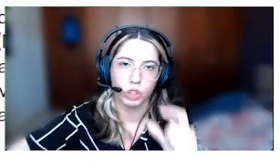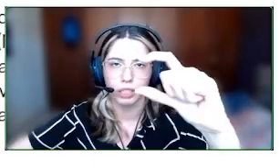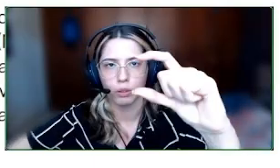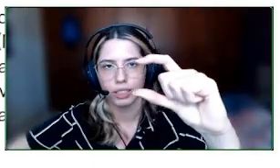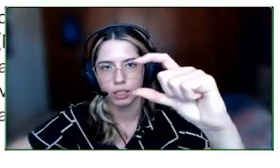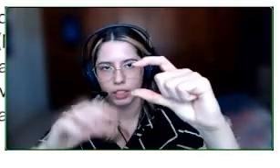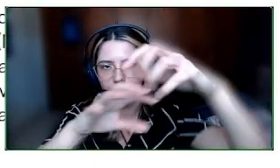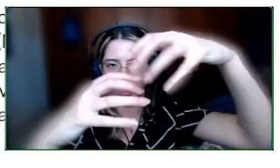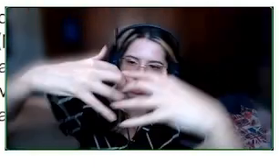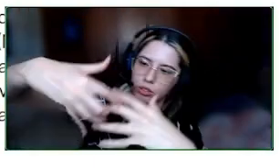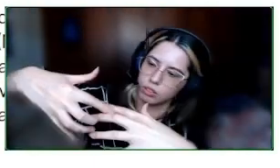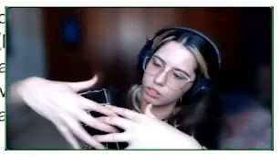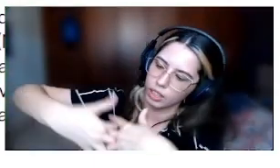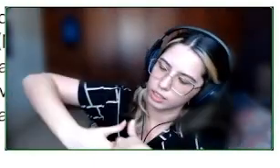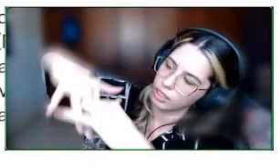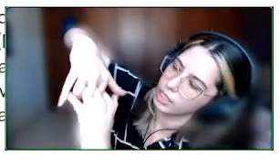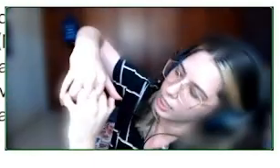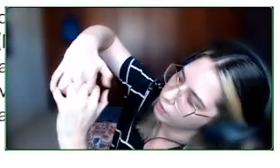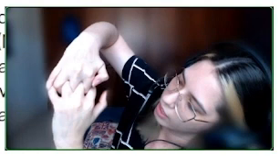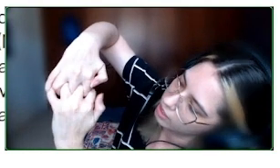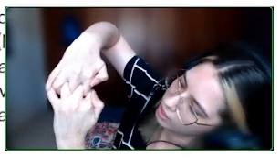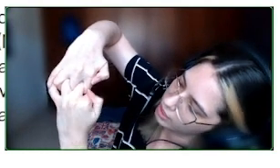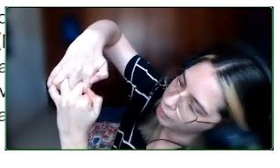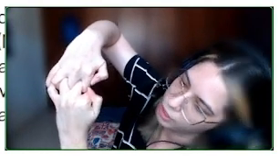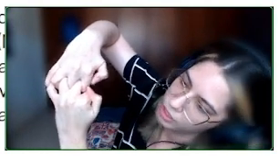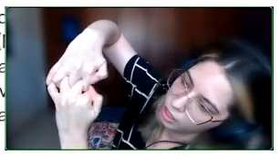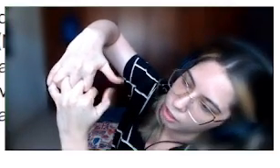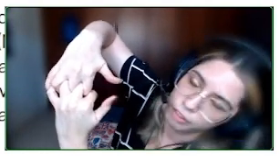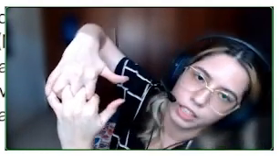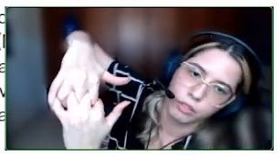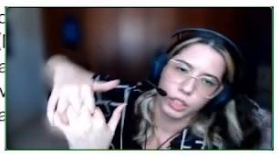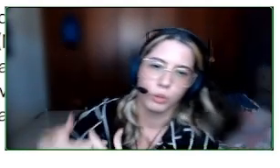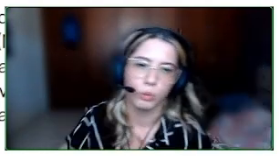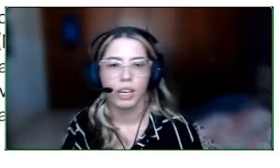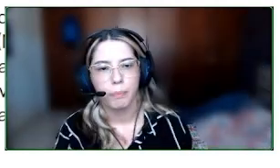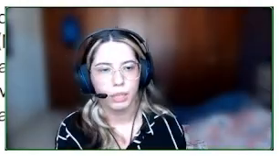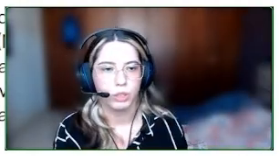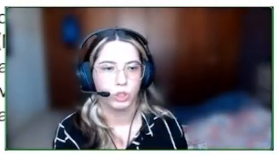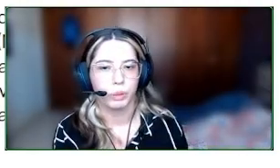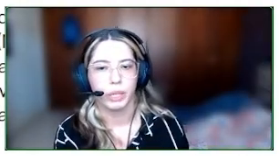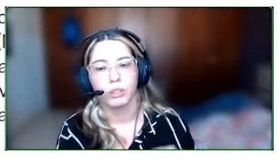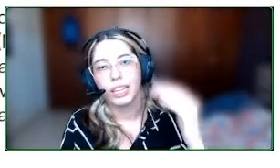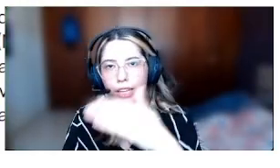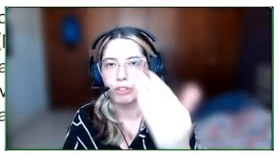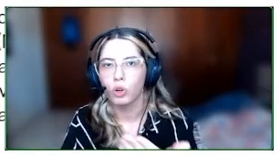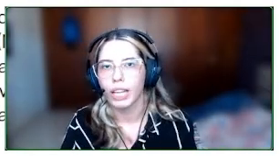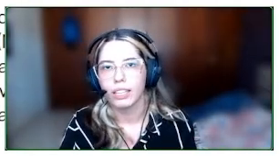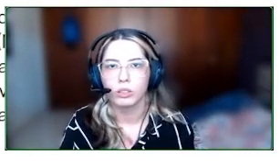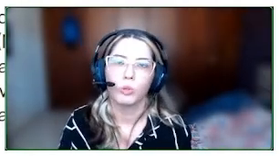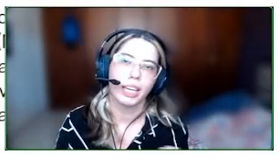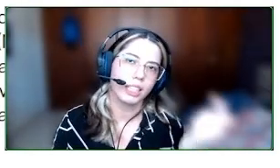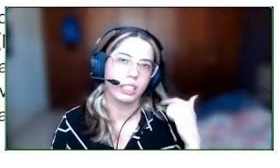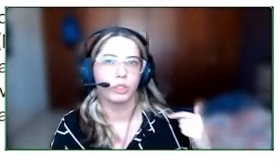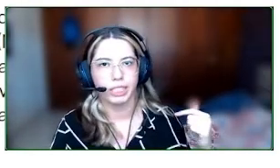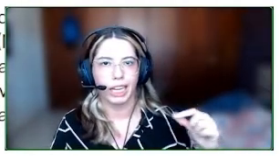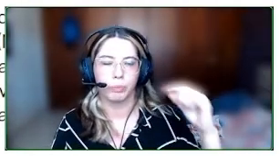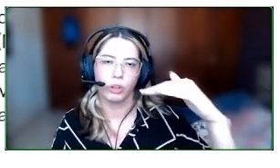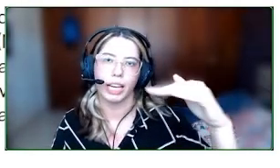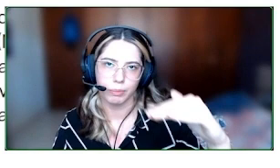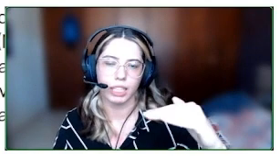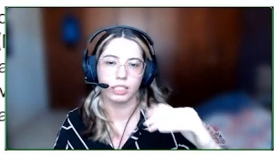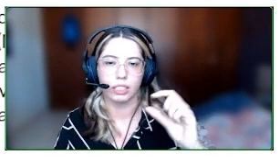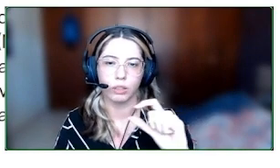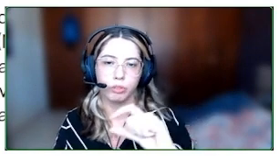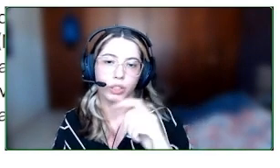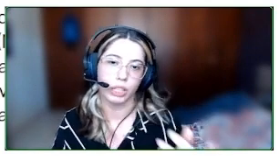de comprimento, então esses fingerzinhos, essa ligação aqui assim, nessa parte, foi feita com 21 milímetros de comprimento e foram coladas com aquele adesivo utilizado para